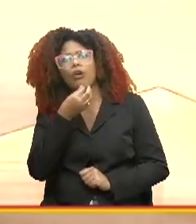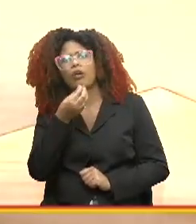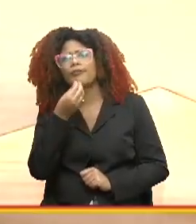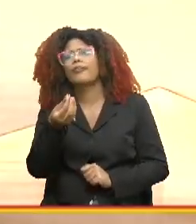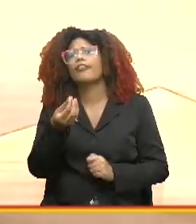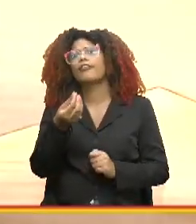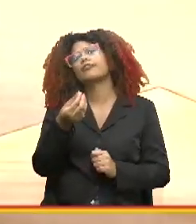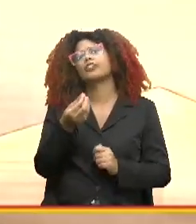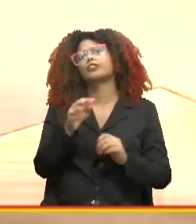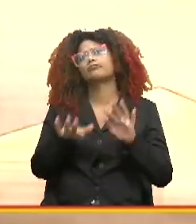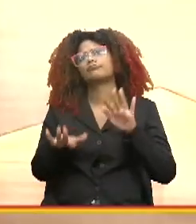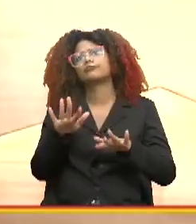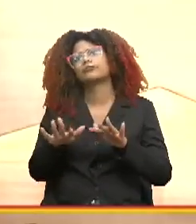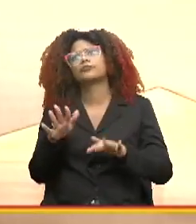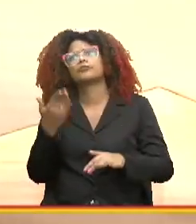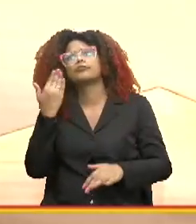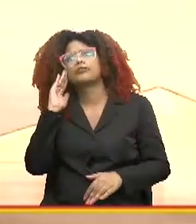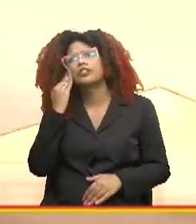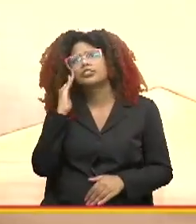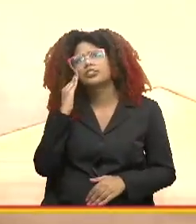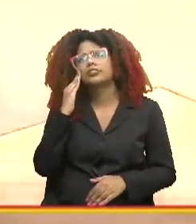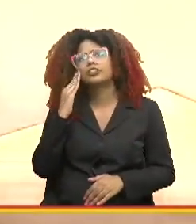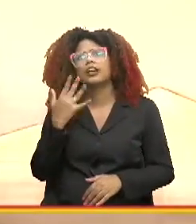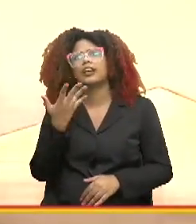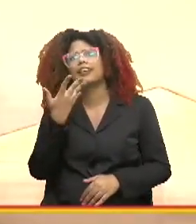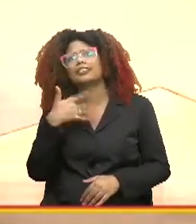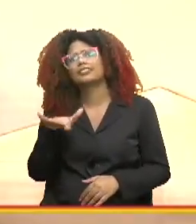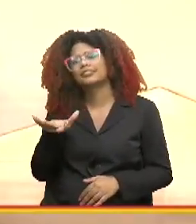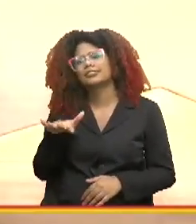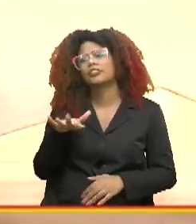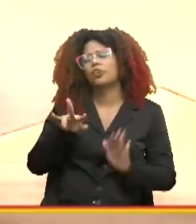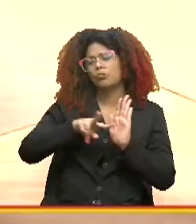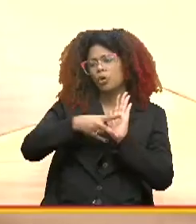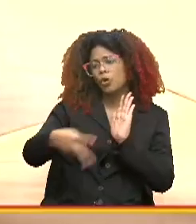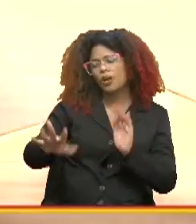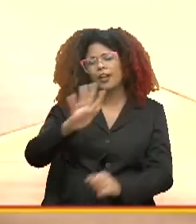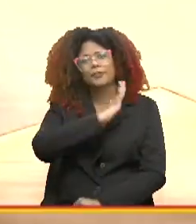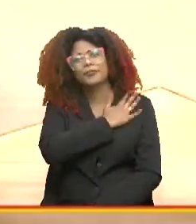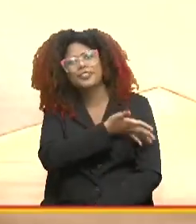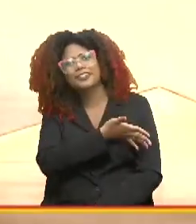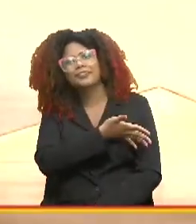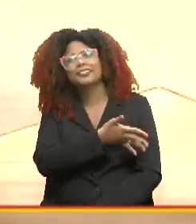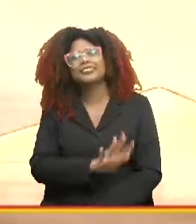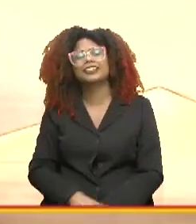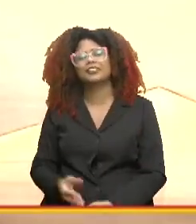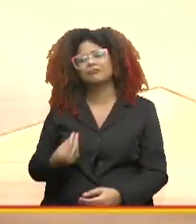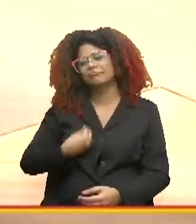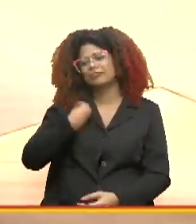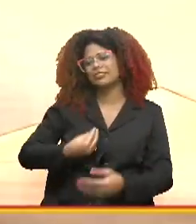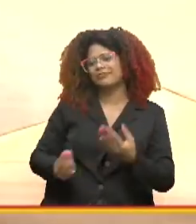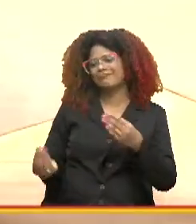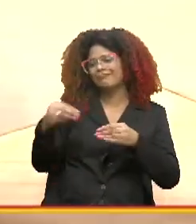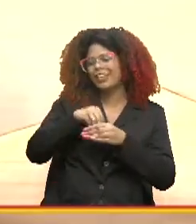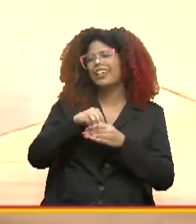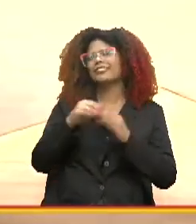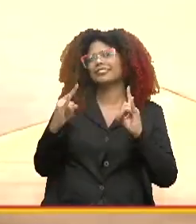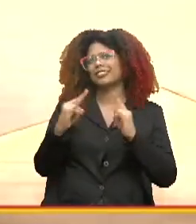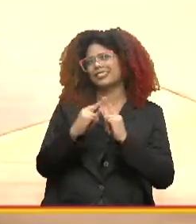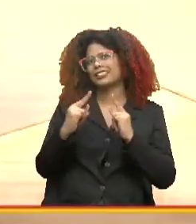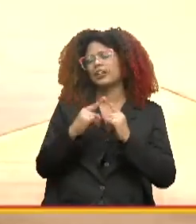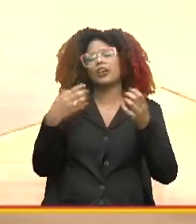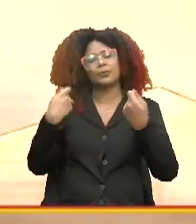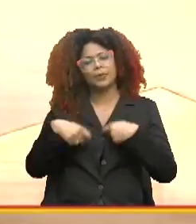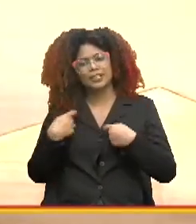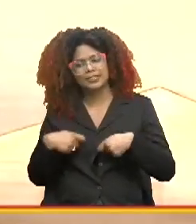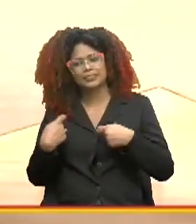por vezes pela falta de entendimento as crianças vai produzir o preconceito vivido lá dentro da identidade então isso tem que ser uma coisa uma